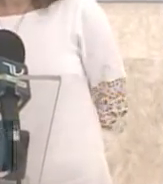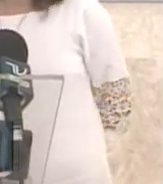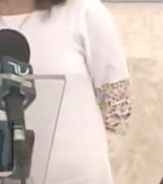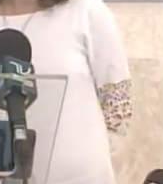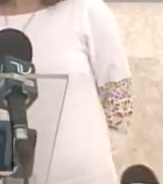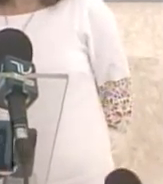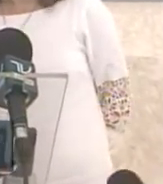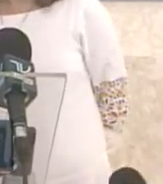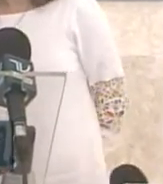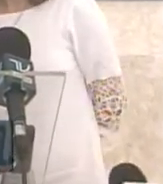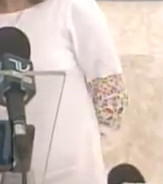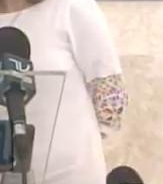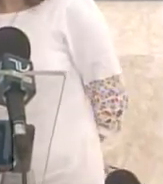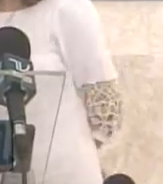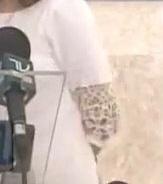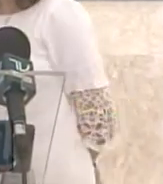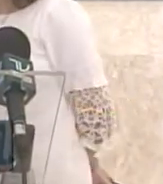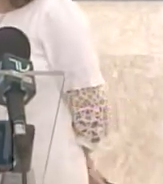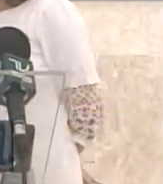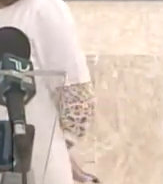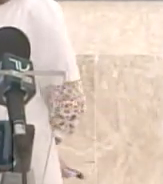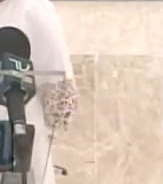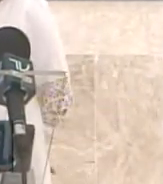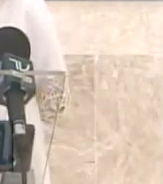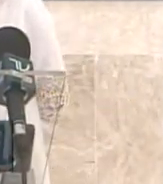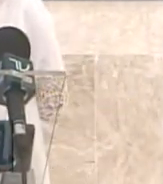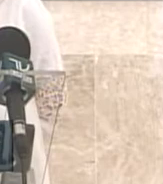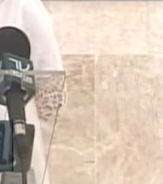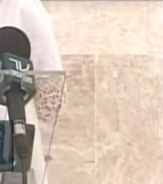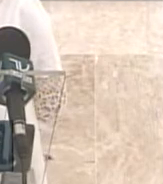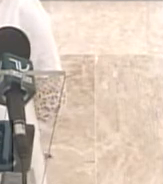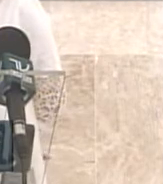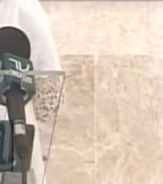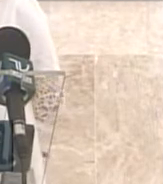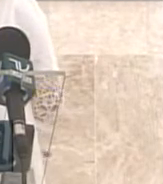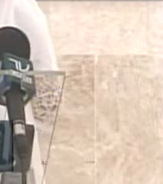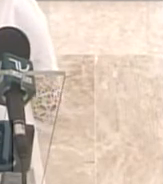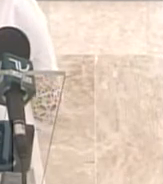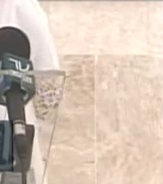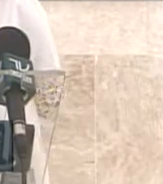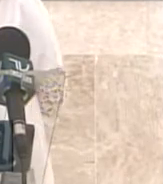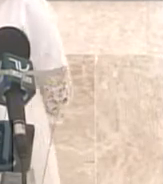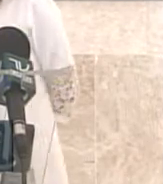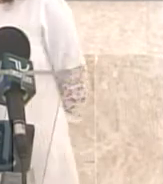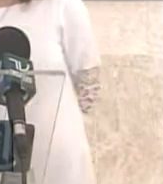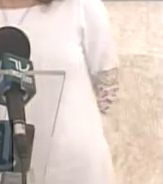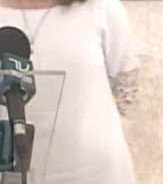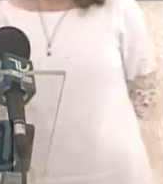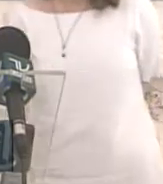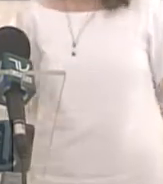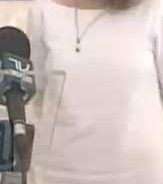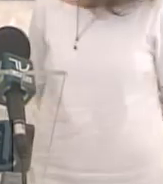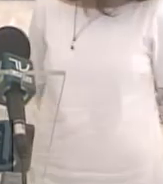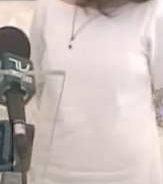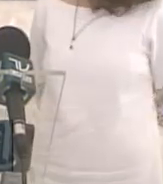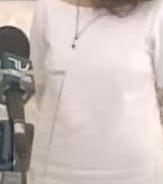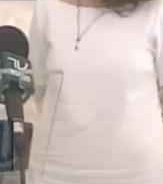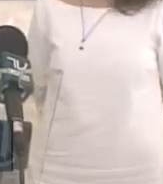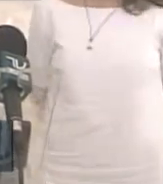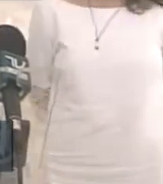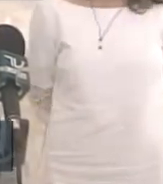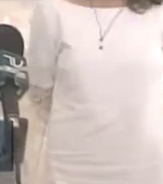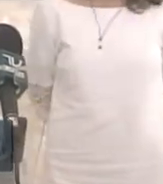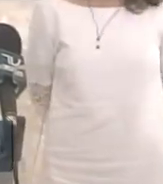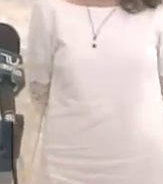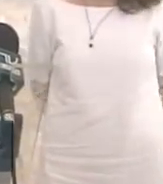2011? Já contempla, isso. Qual que é o salário médio, qual que é o benefício médio que essas pessoas passam a receber, ministra, a partir desse ano? R$ 120.